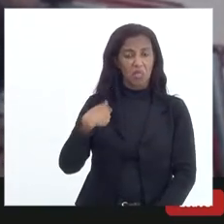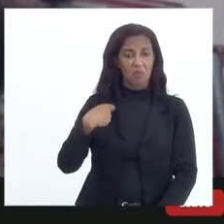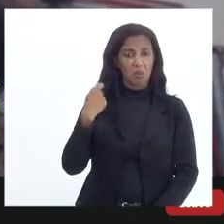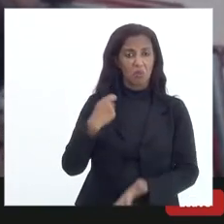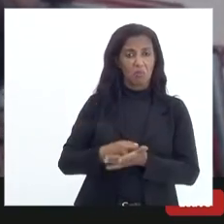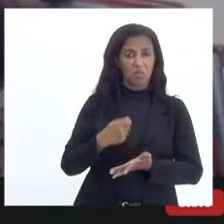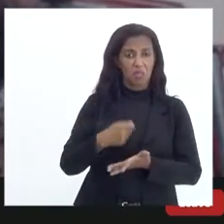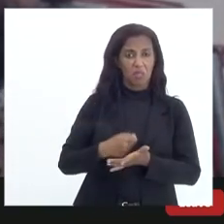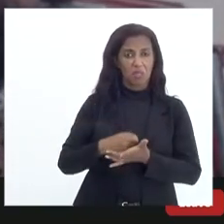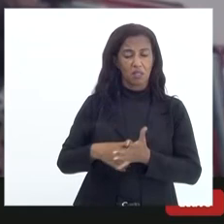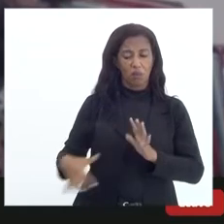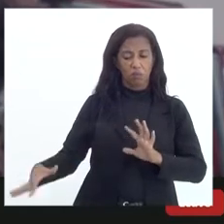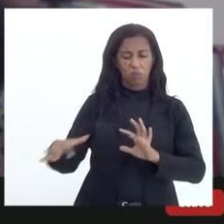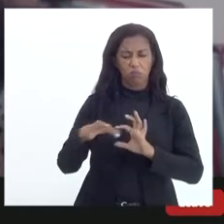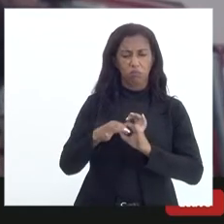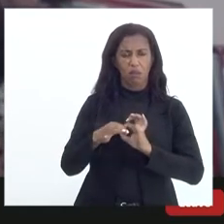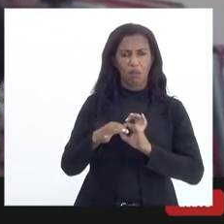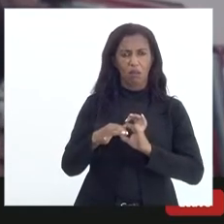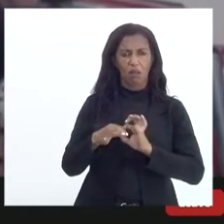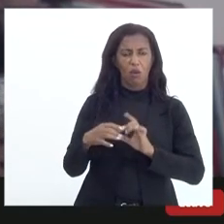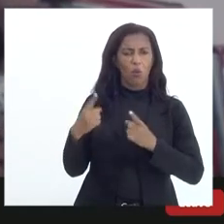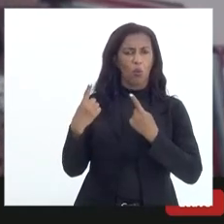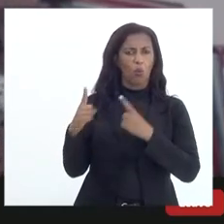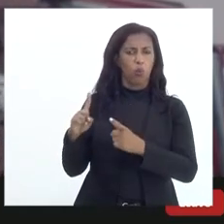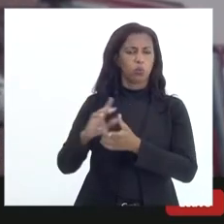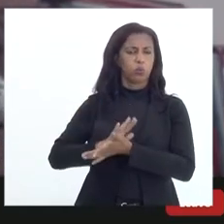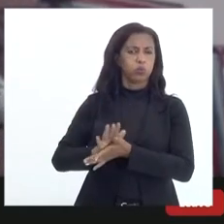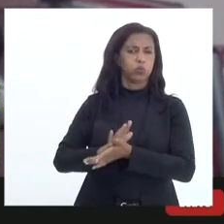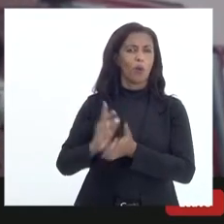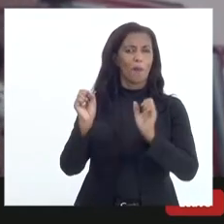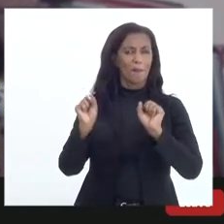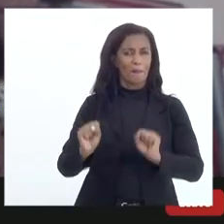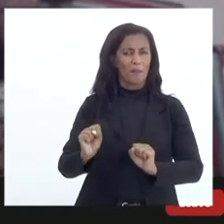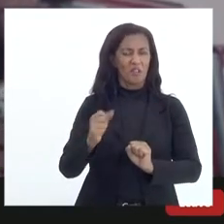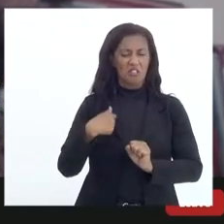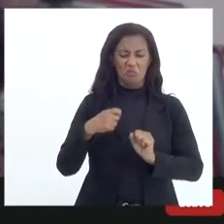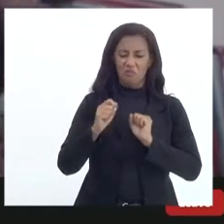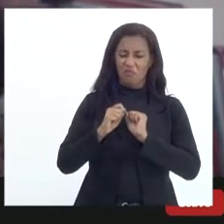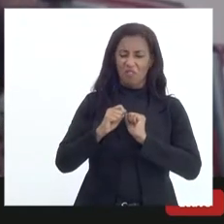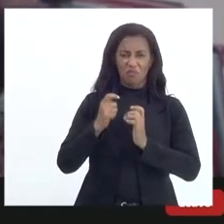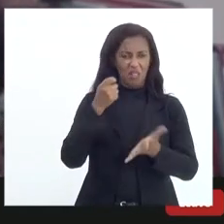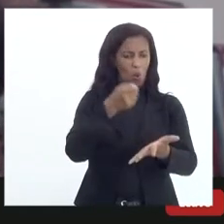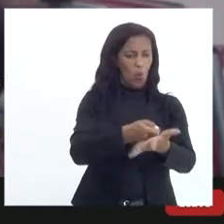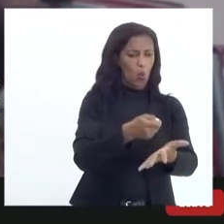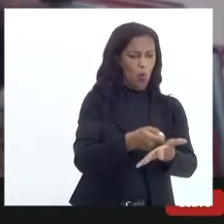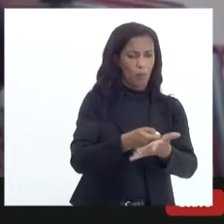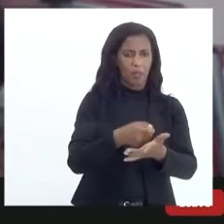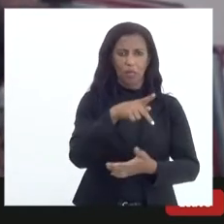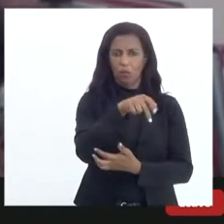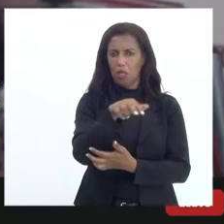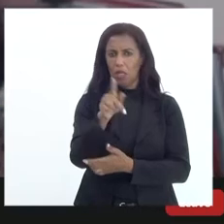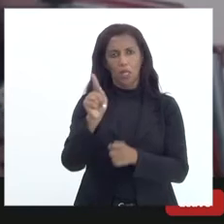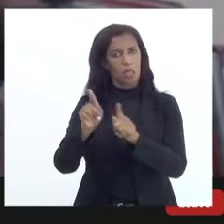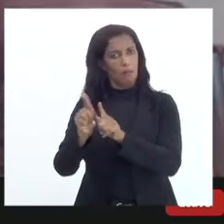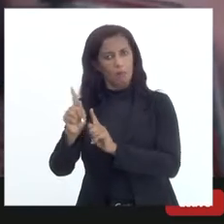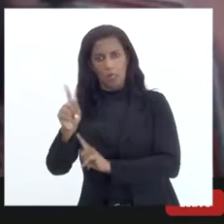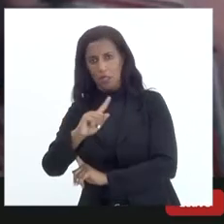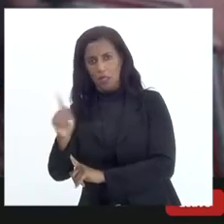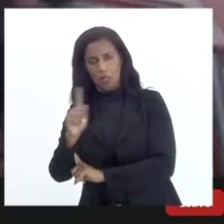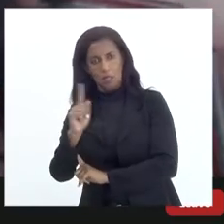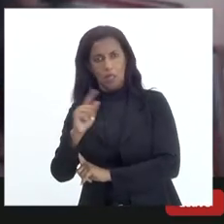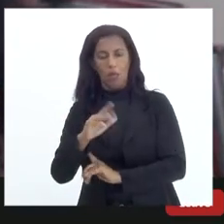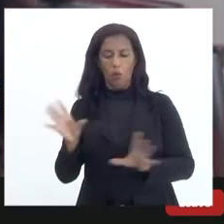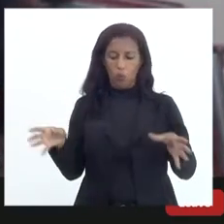aliada da luta antirracista. Então, sempre contem comigo, não faço mais do que a minha obrigação, né? E o Quequerê também, embora seja